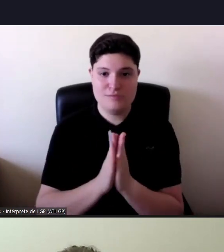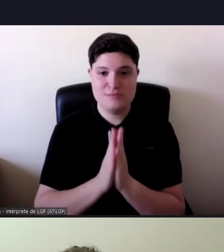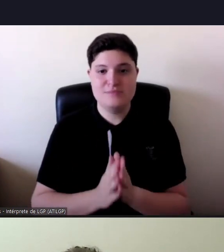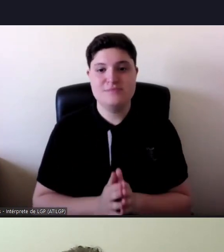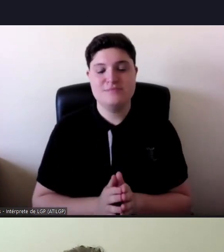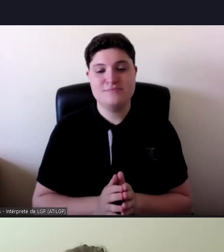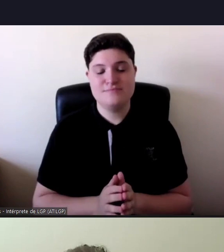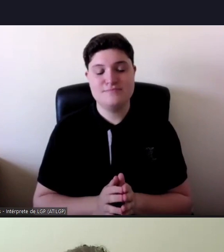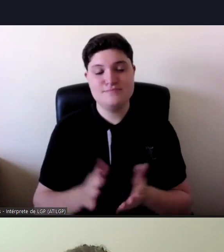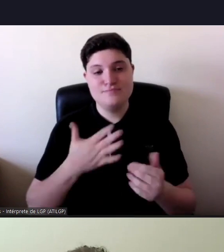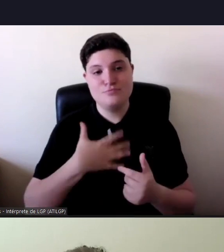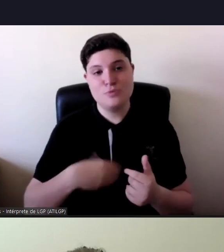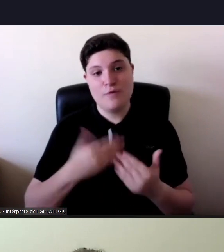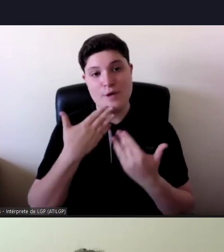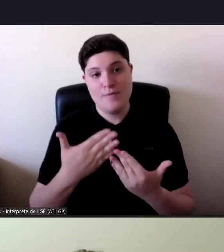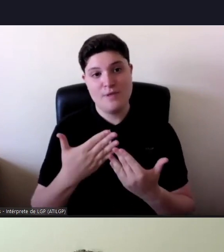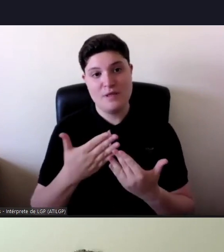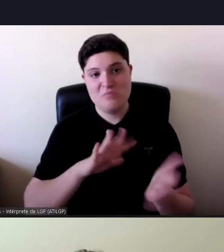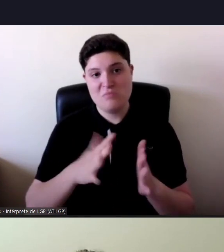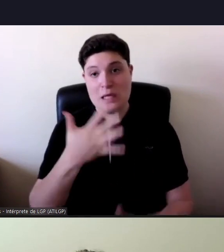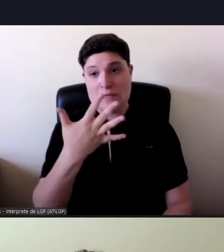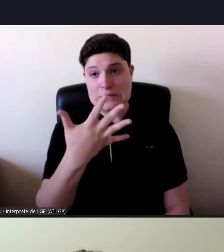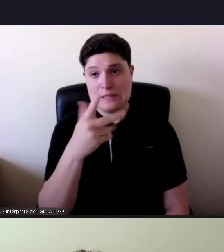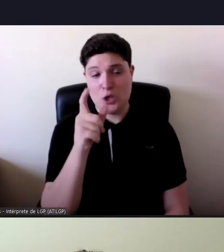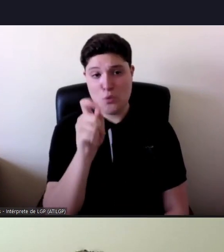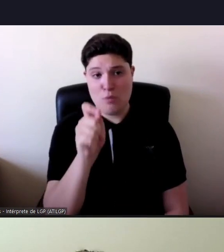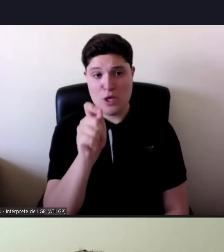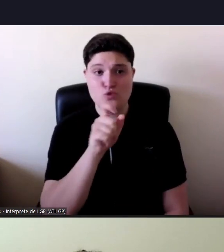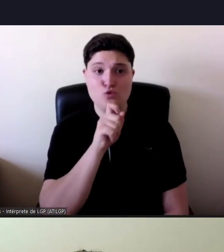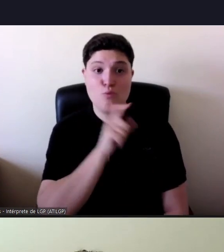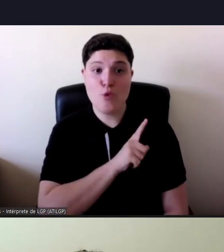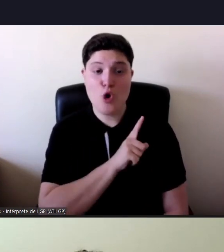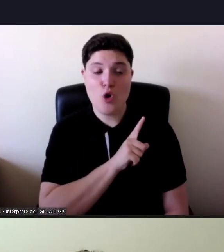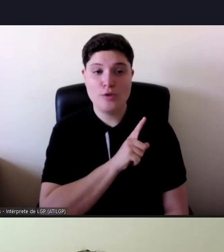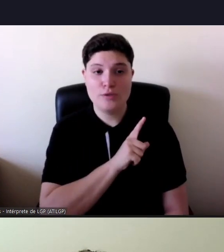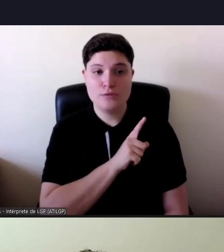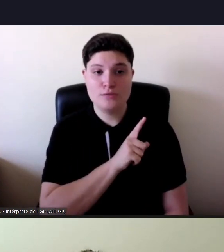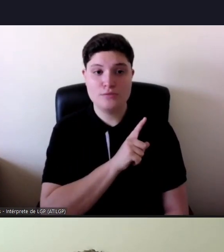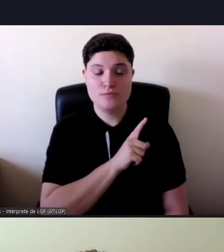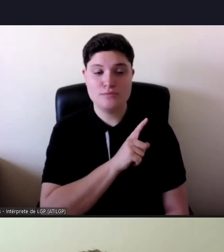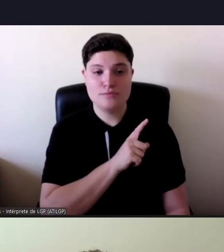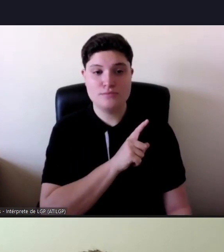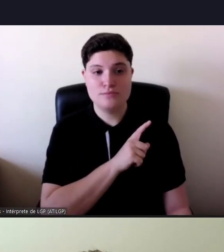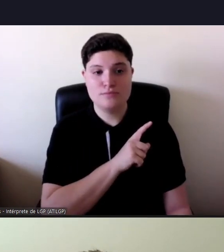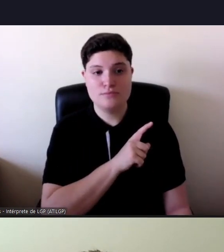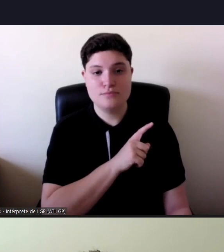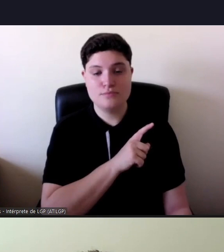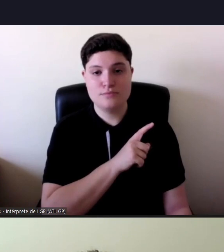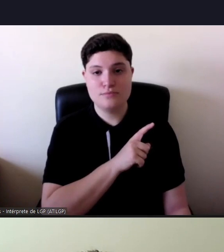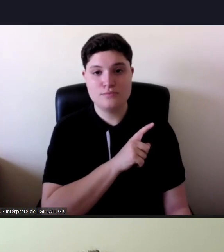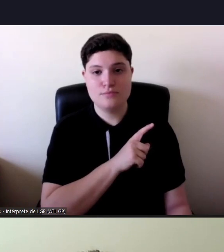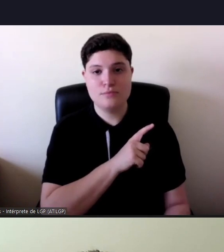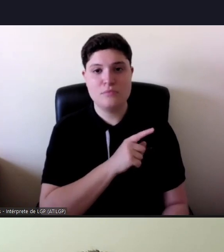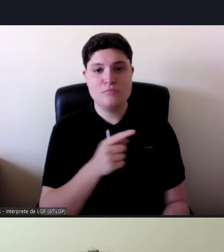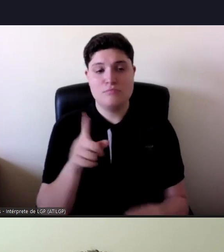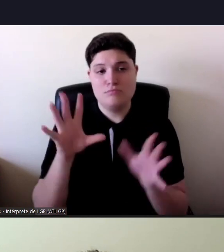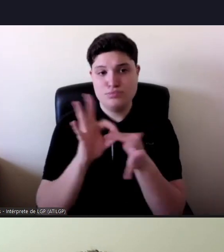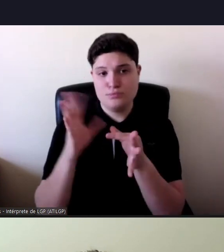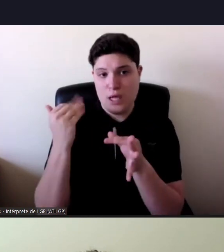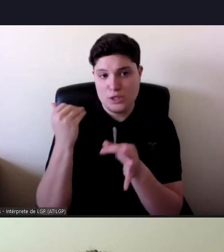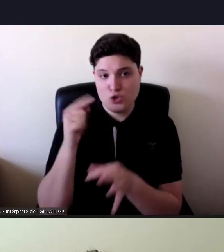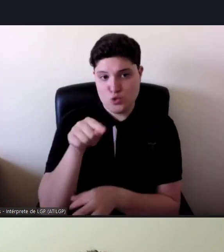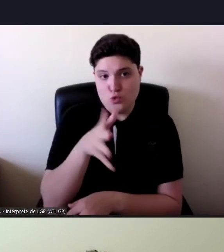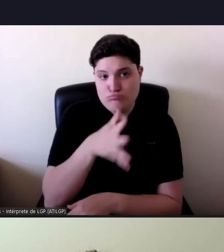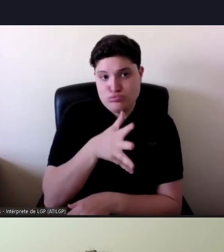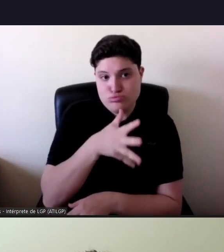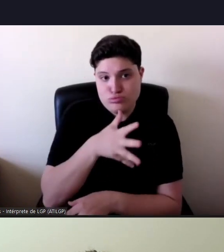patentes, que são reconhecidas como bens jurídicos, legalmente protegidos, autónomos, e que não